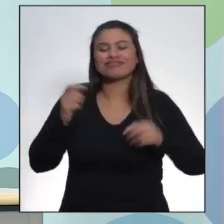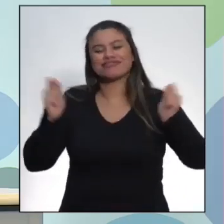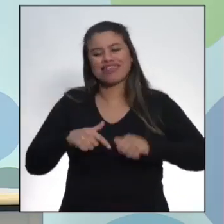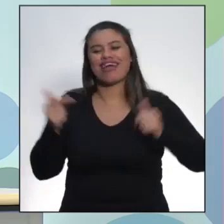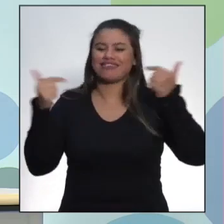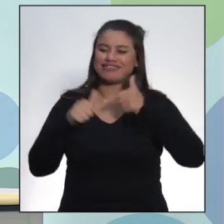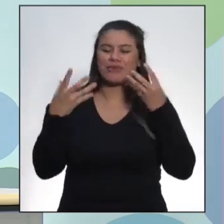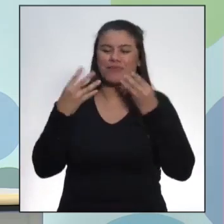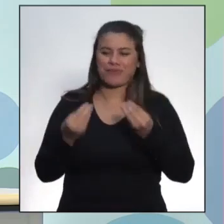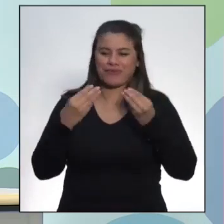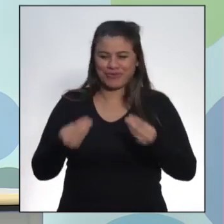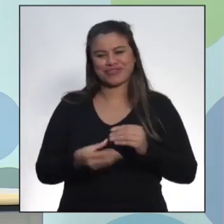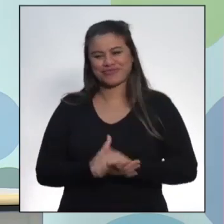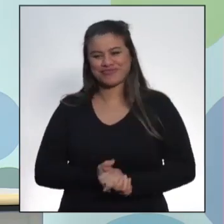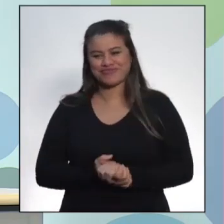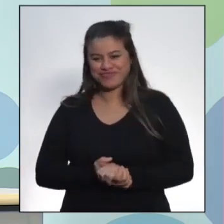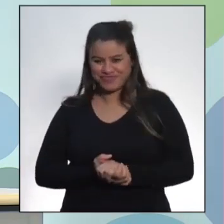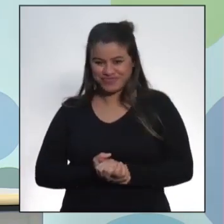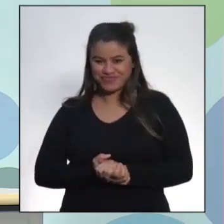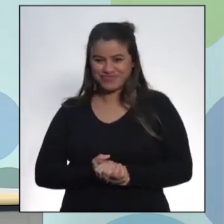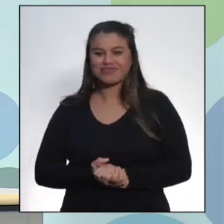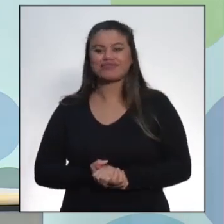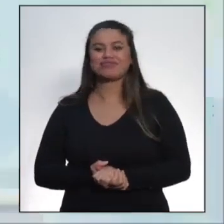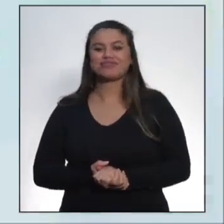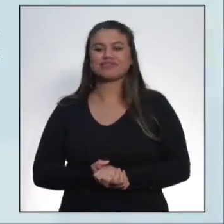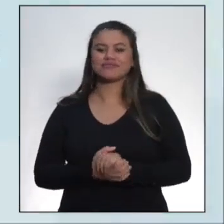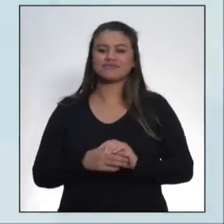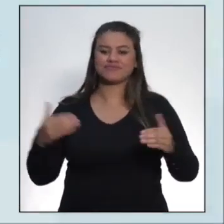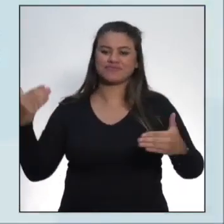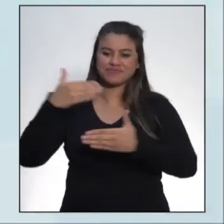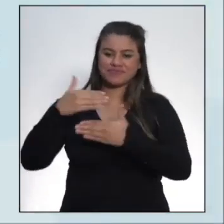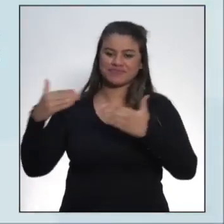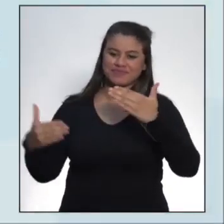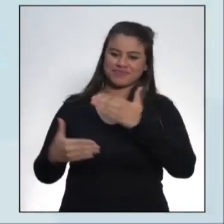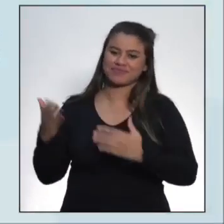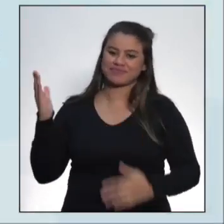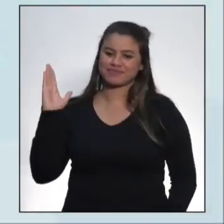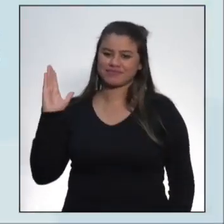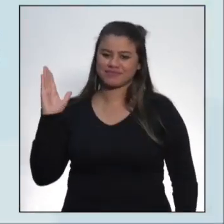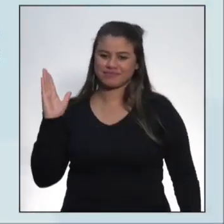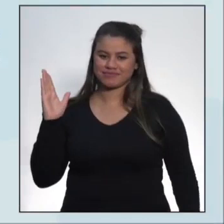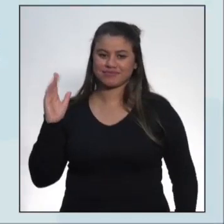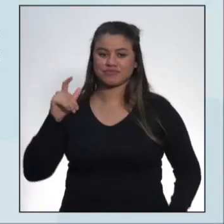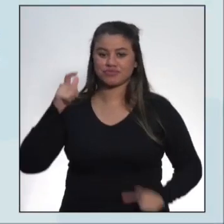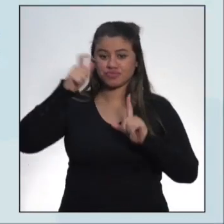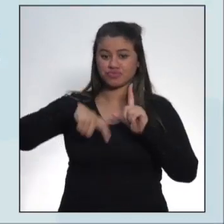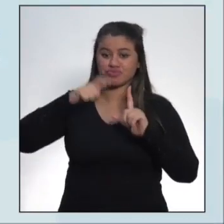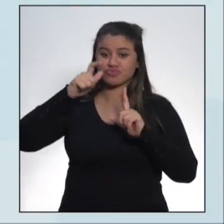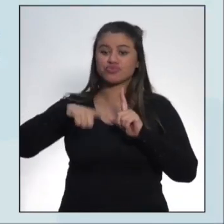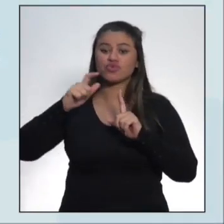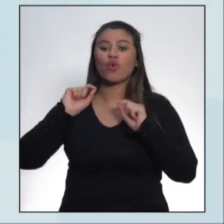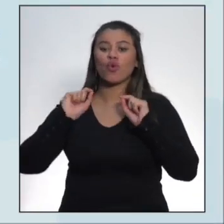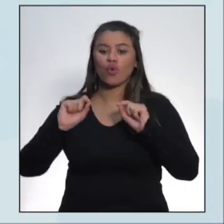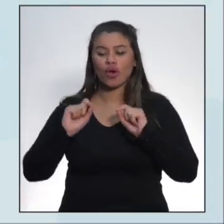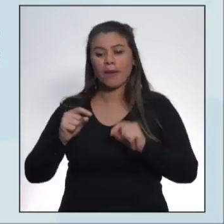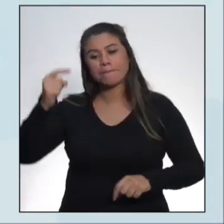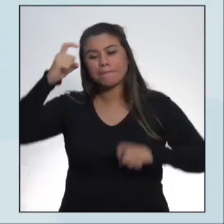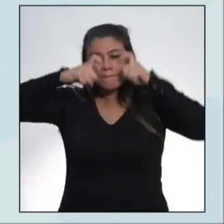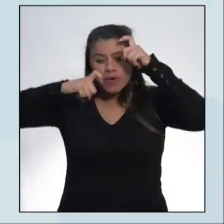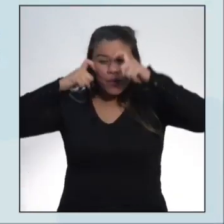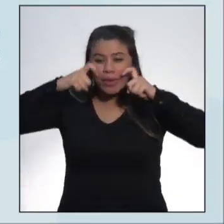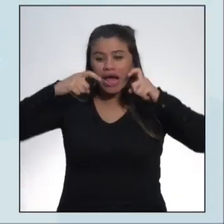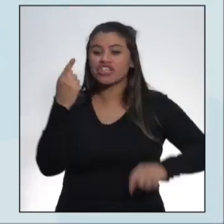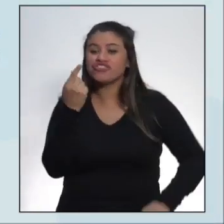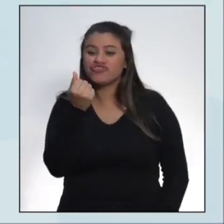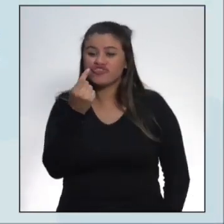comédias de costumes, né? Na tela, as personagens nesse tipo de texto se preocupam com dinheiro, a